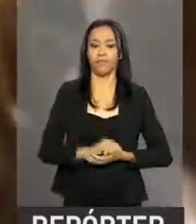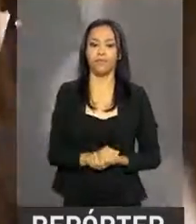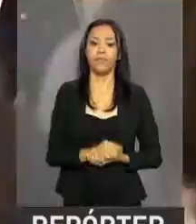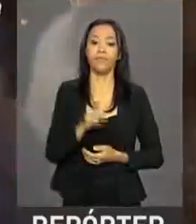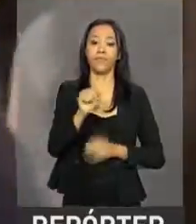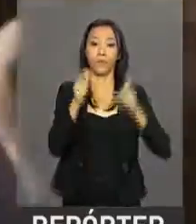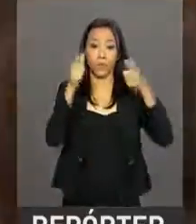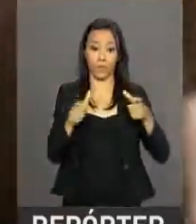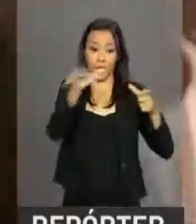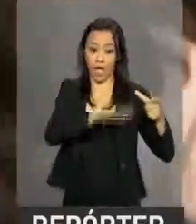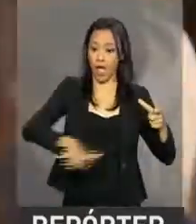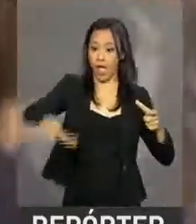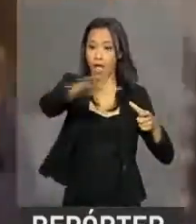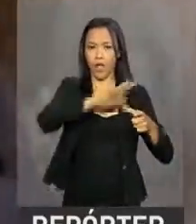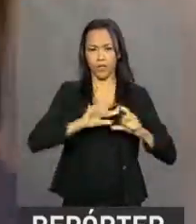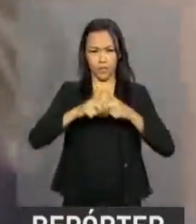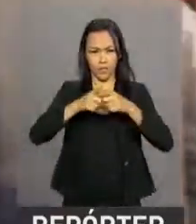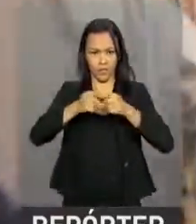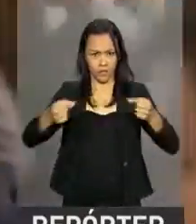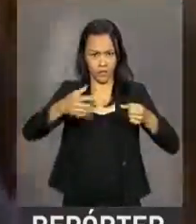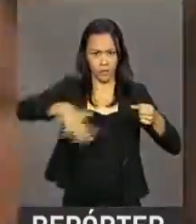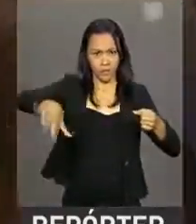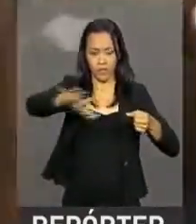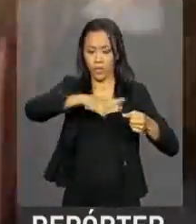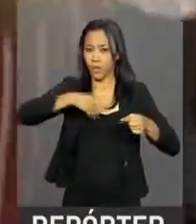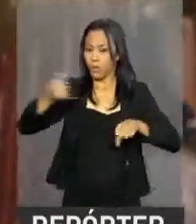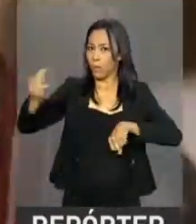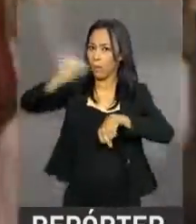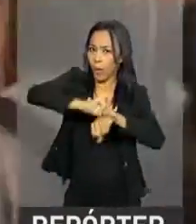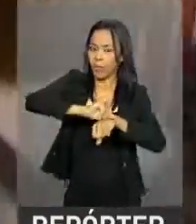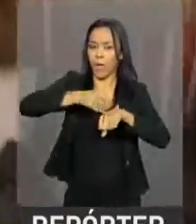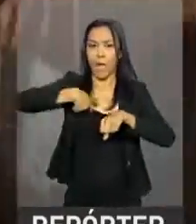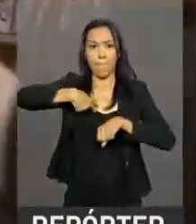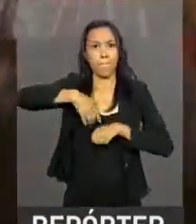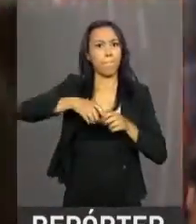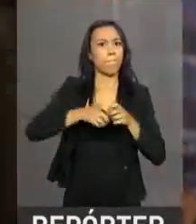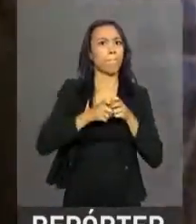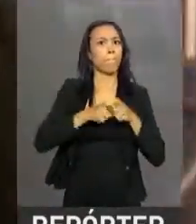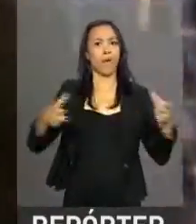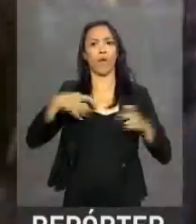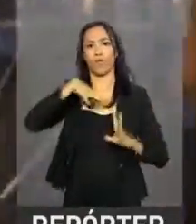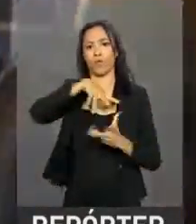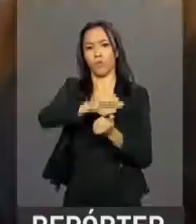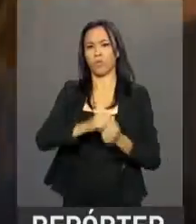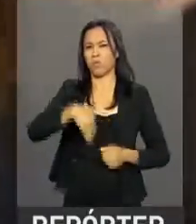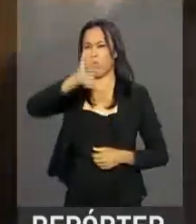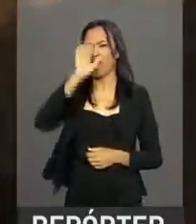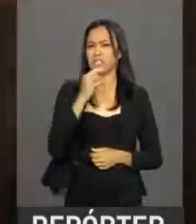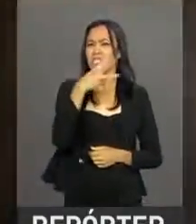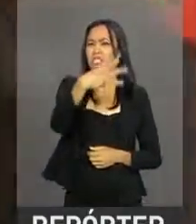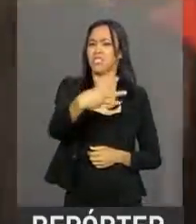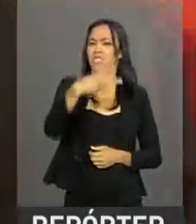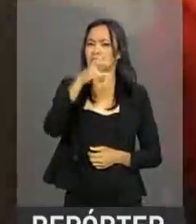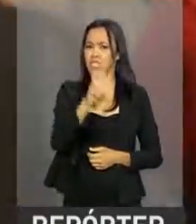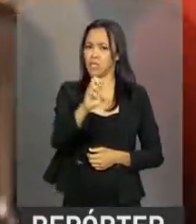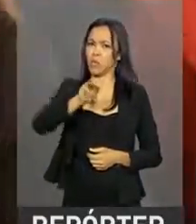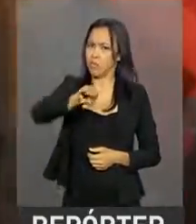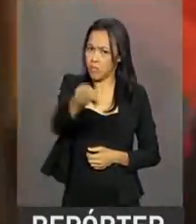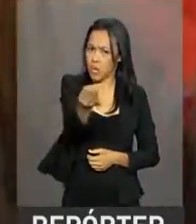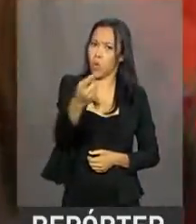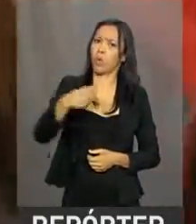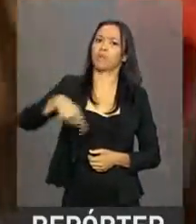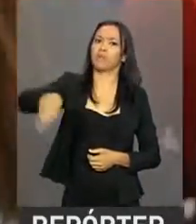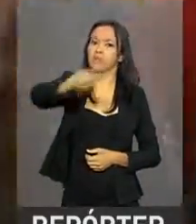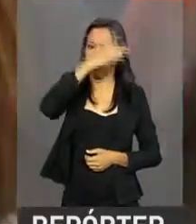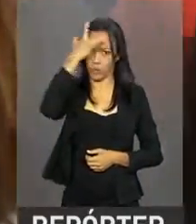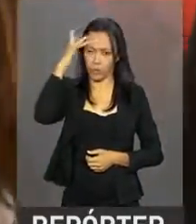região metropolitana de Tóquio é a maior do mundo, são mais de 35 milhões de habitantes. É uma cidade